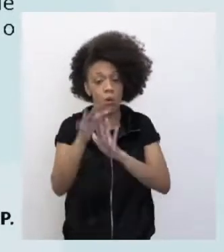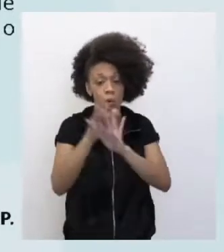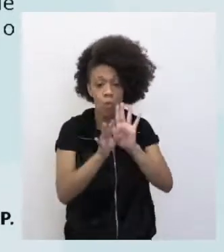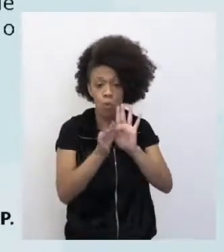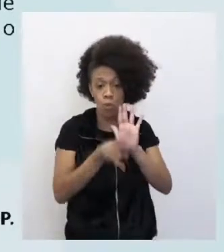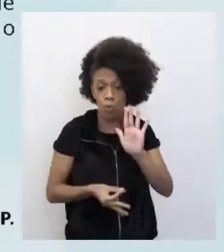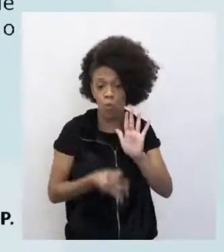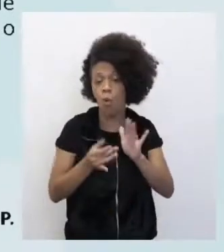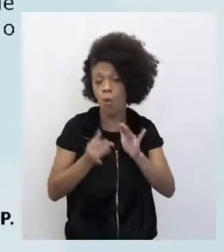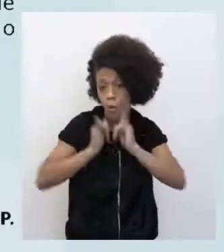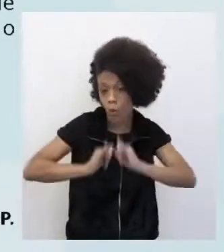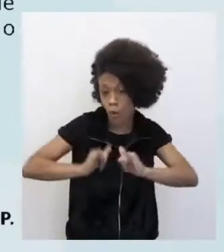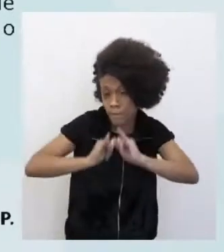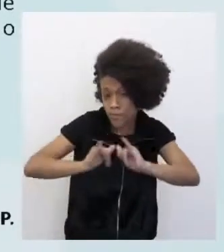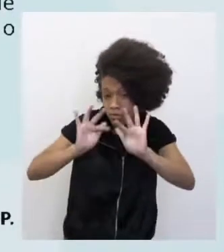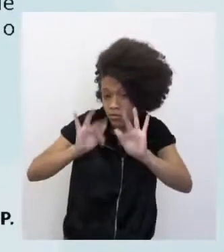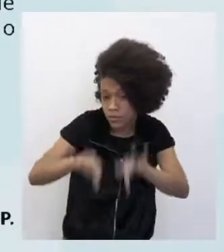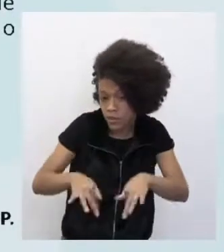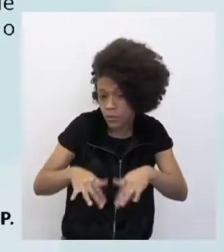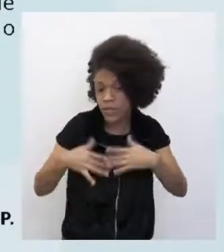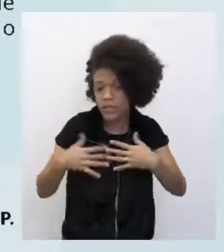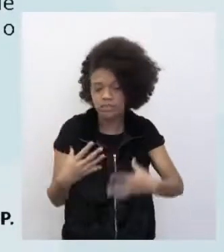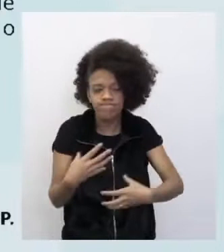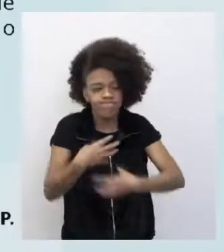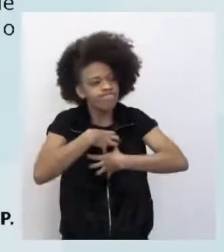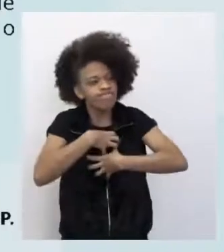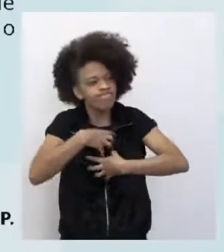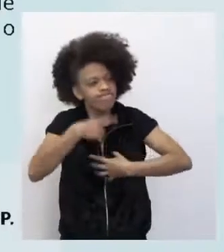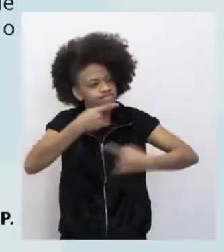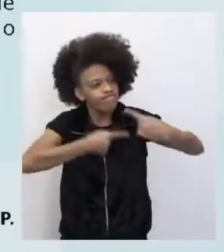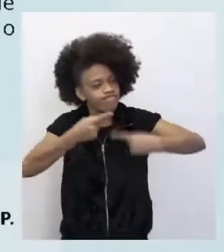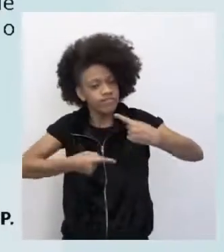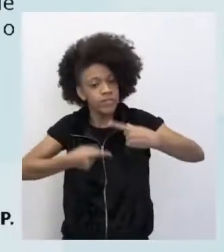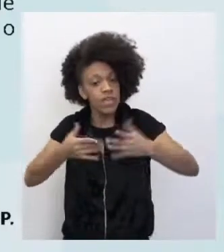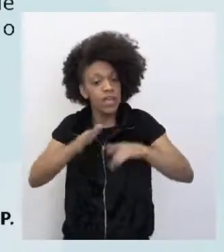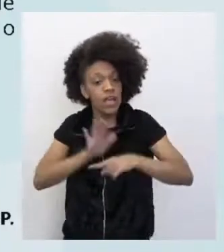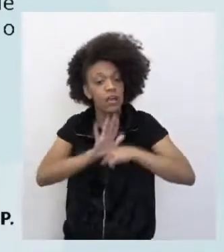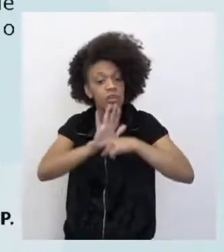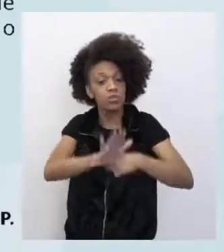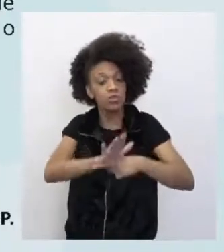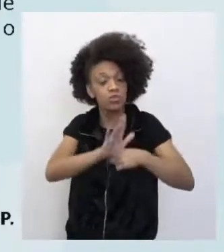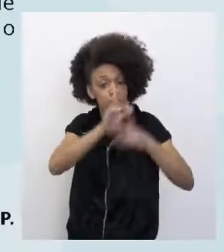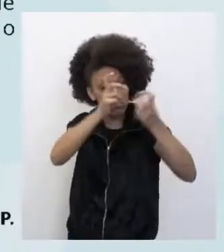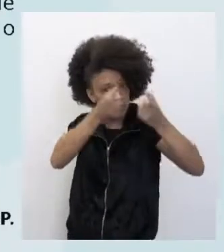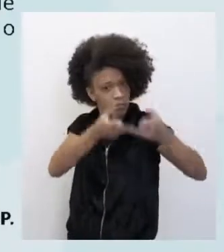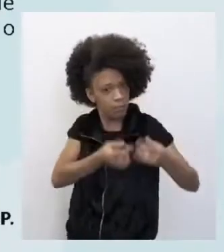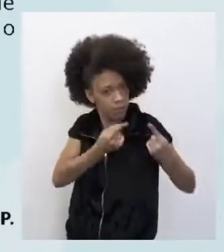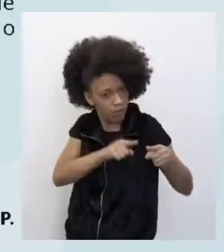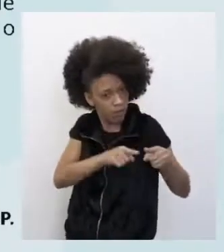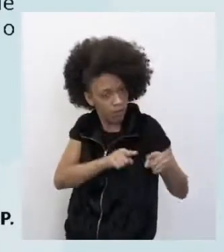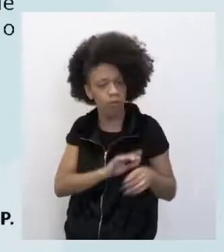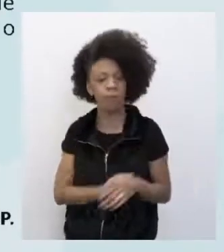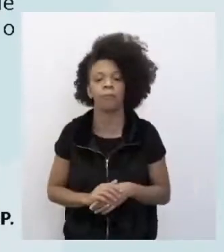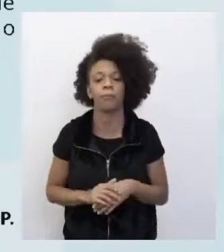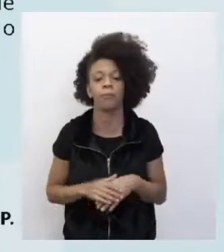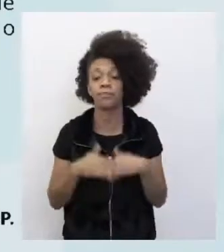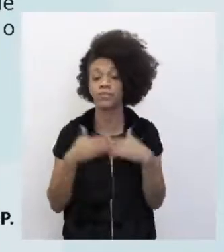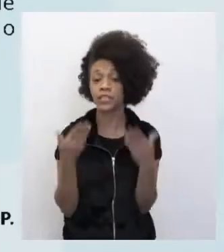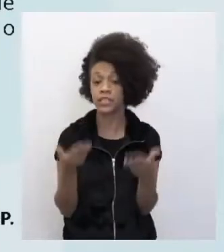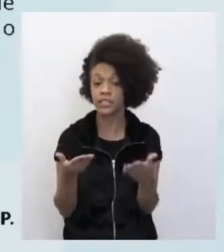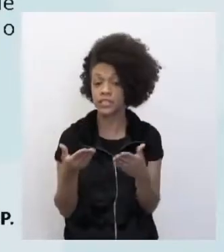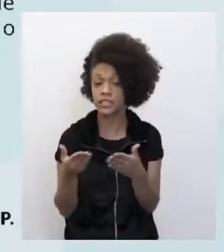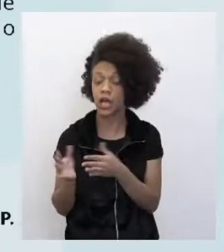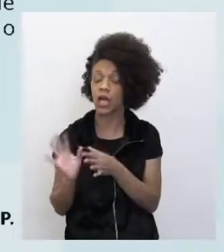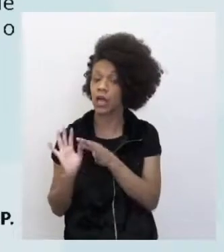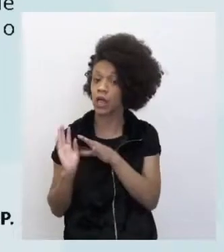com uma mensagem final que arremata o seu discurso, auxiliando na persuasão. A isso, dentro